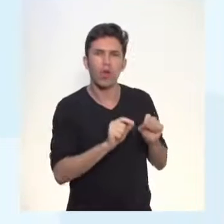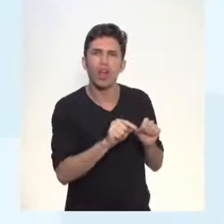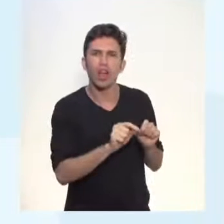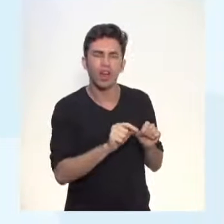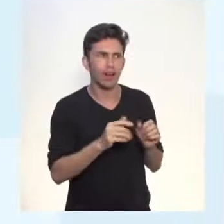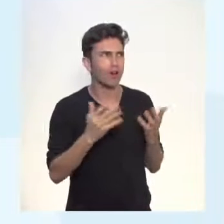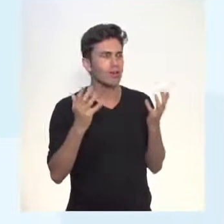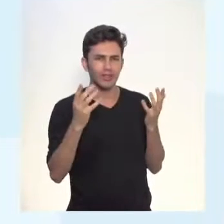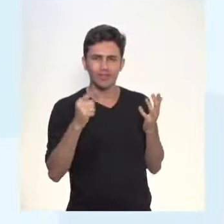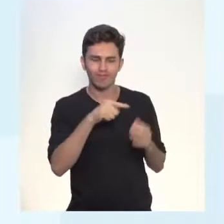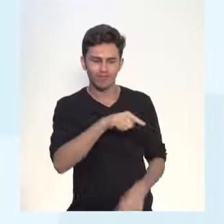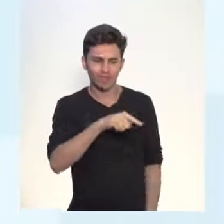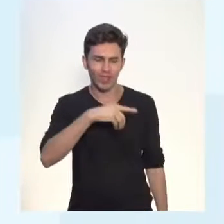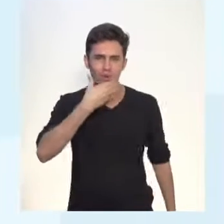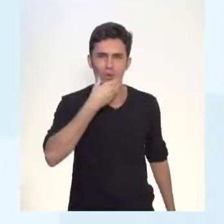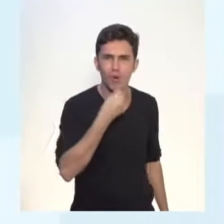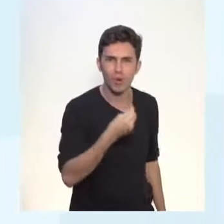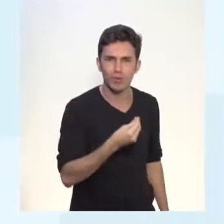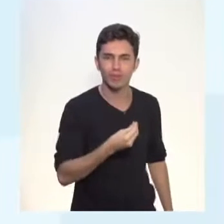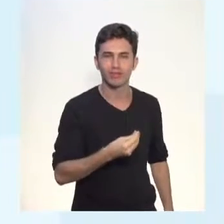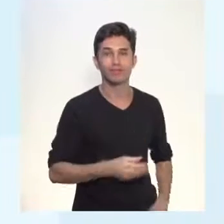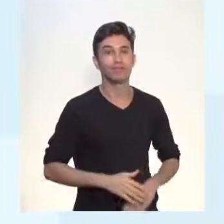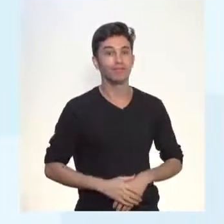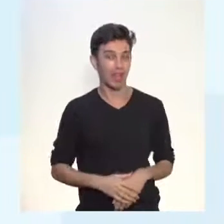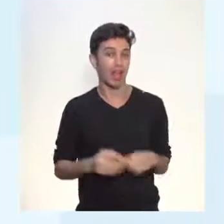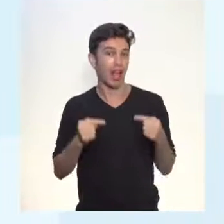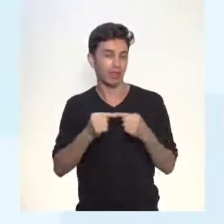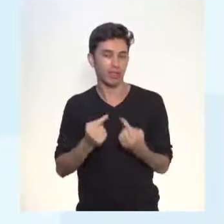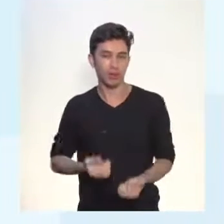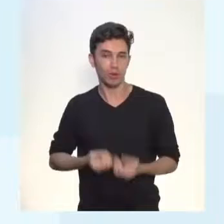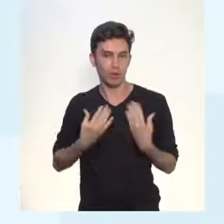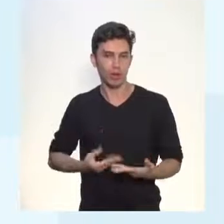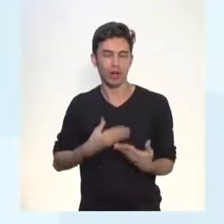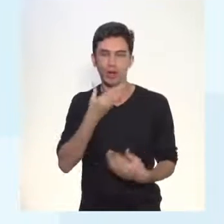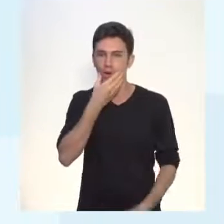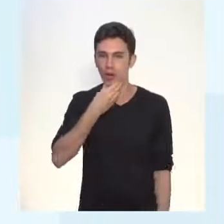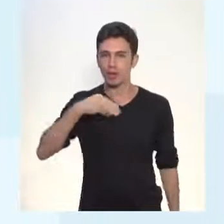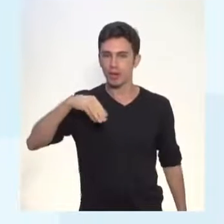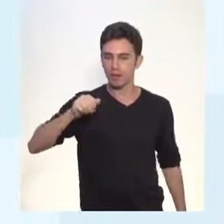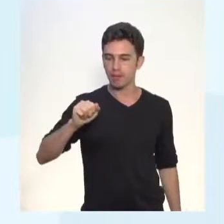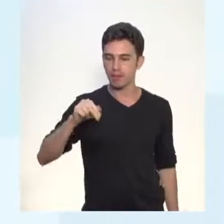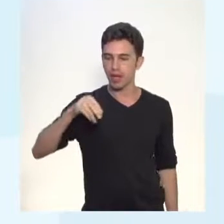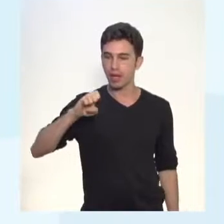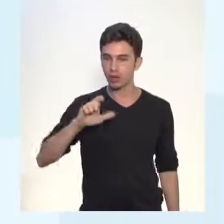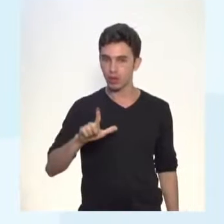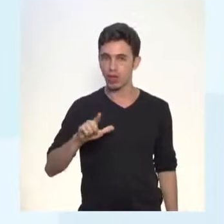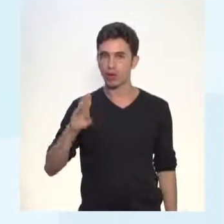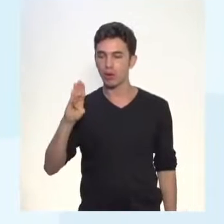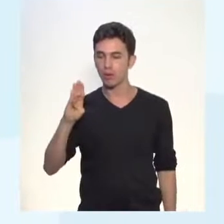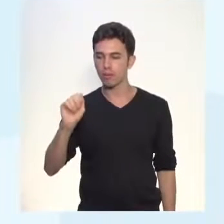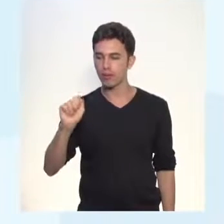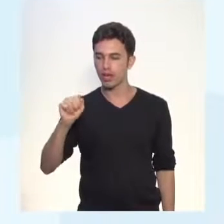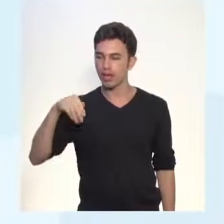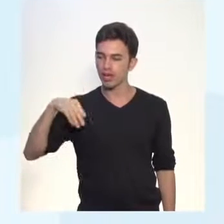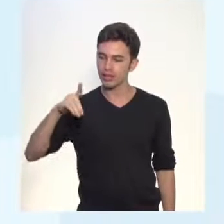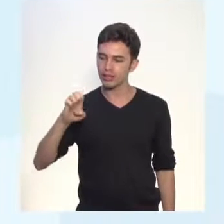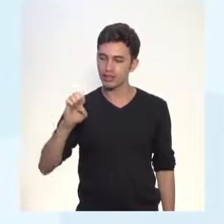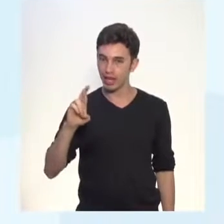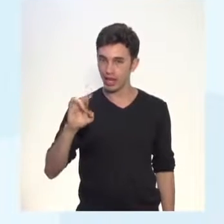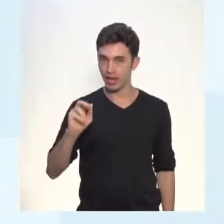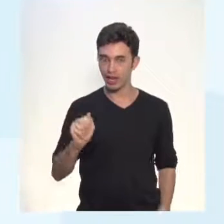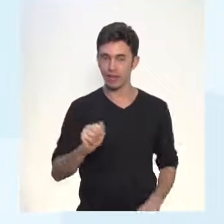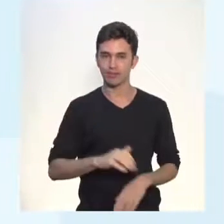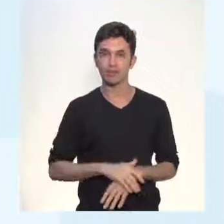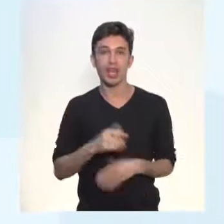homem. Então, é um poema do Manuel de Bandeira. Esse poema foi escrito na década de